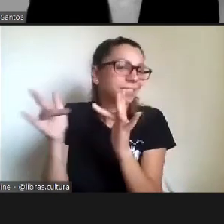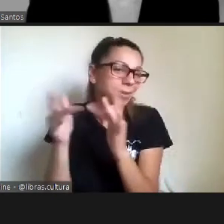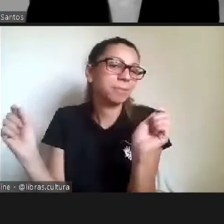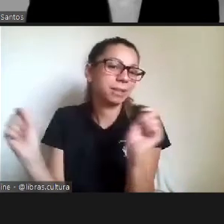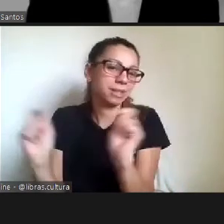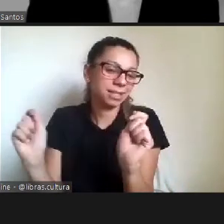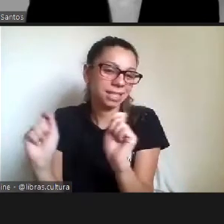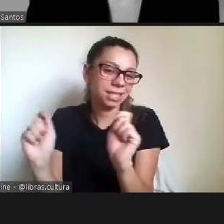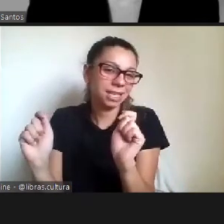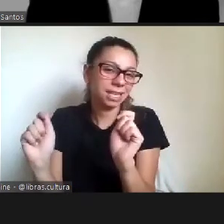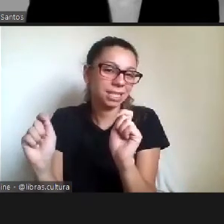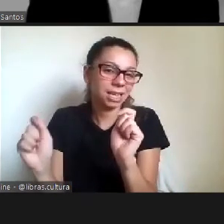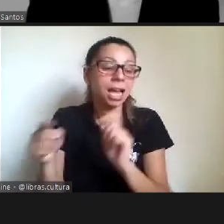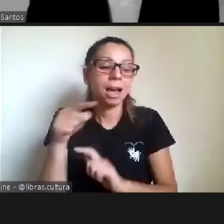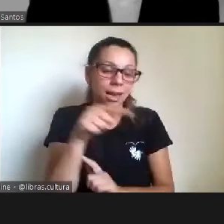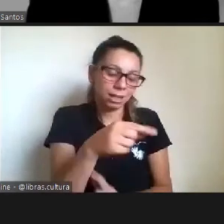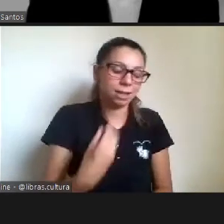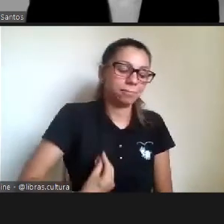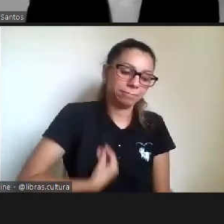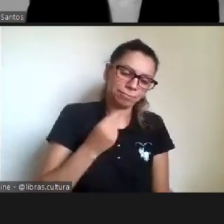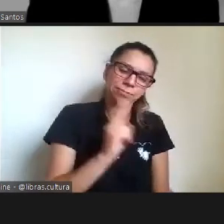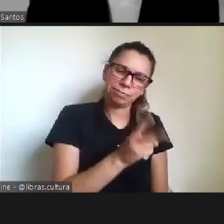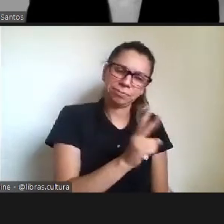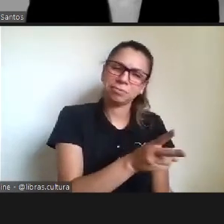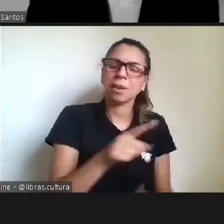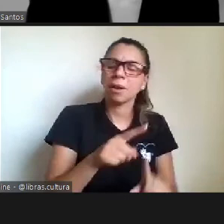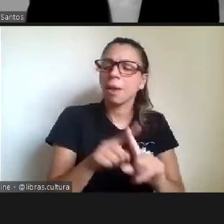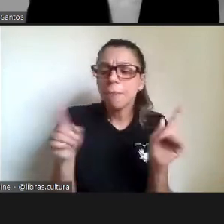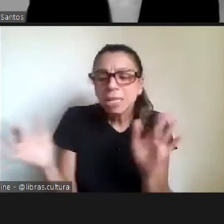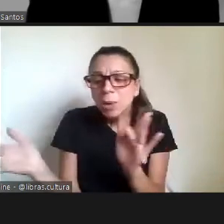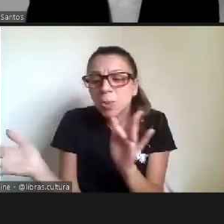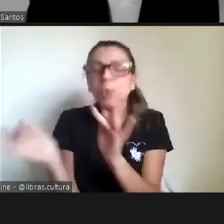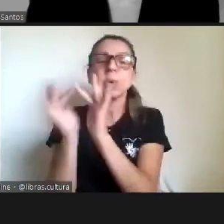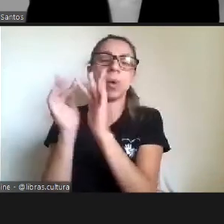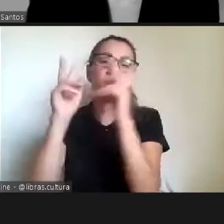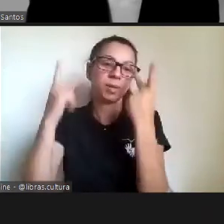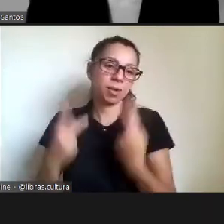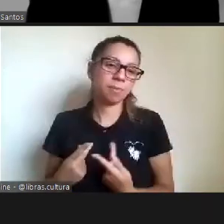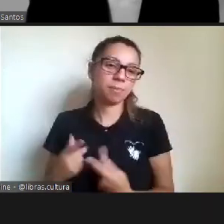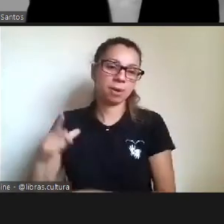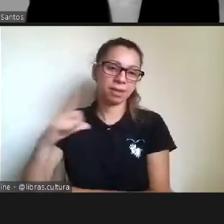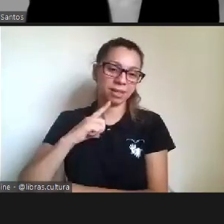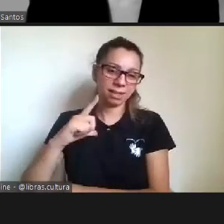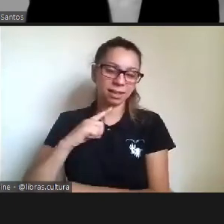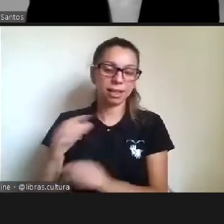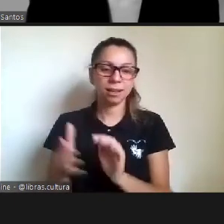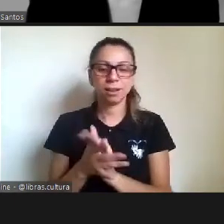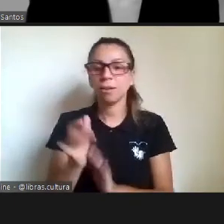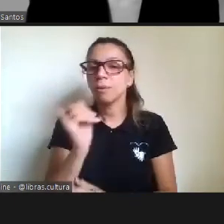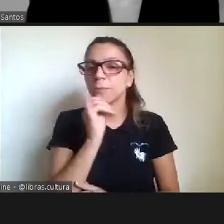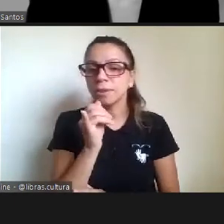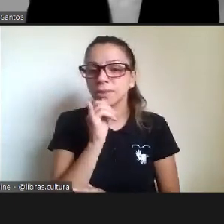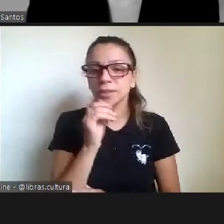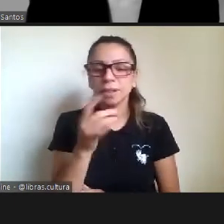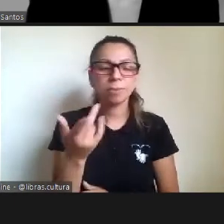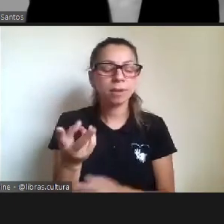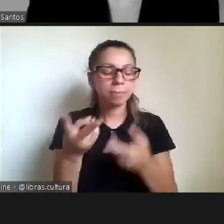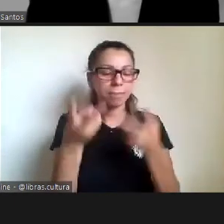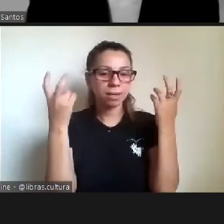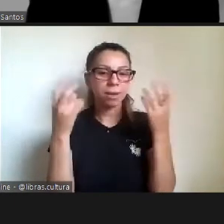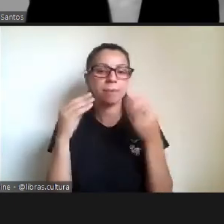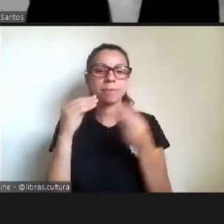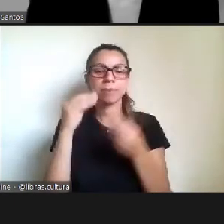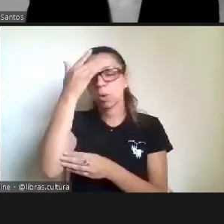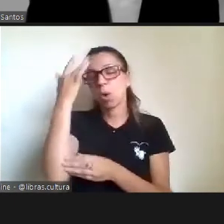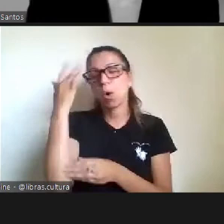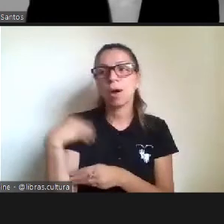É no toque que elas... E aí, César, vou te dizer uma coisa. Quando a gente vê uma pessoa beijando a boca de outra pessoa no palco, não vai ser